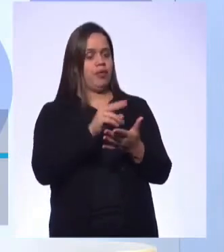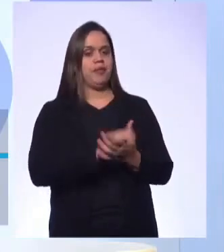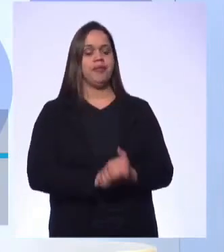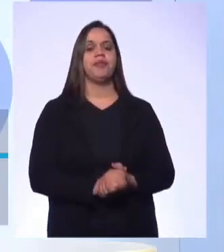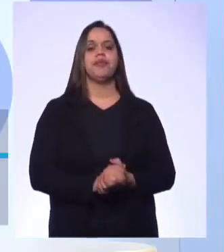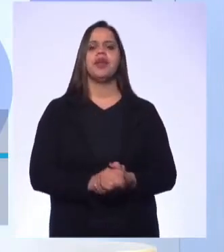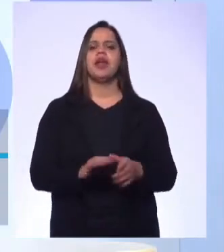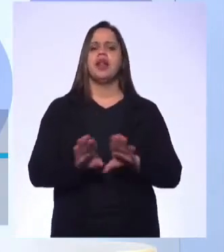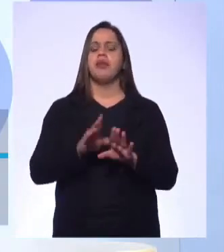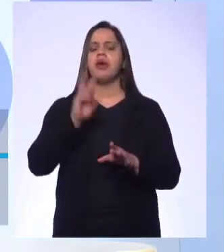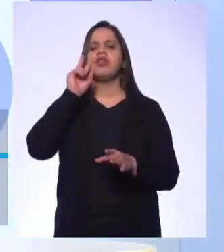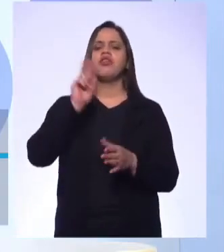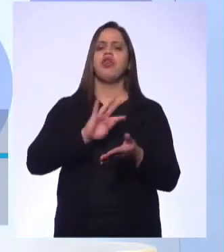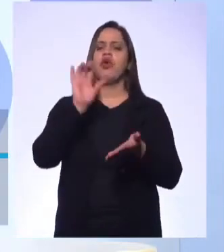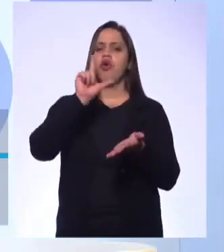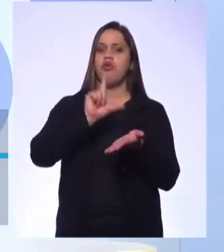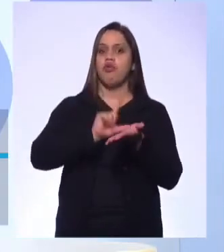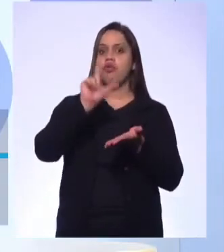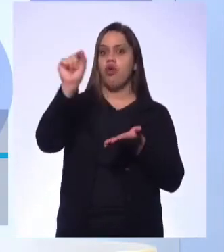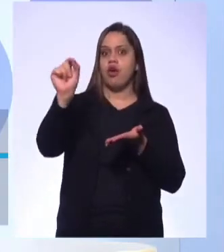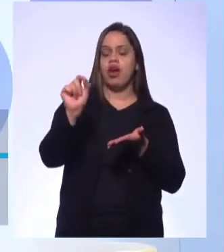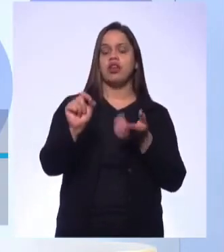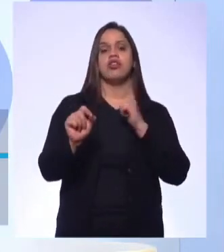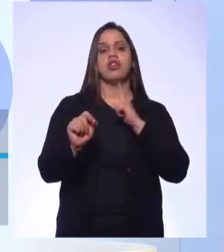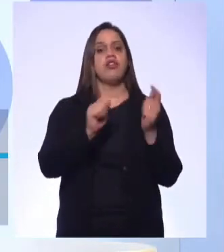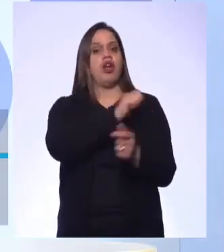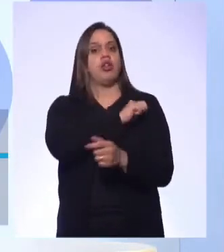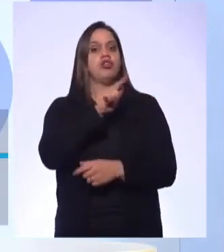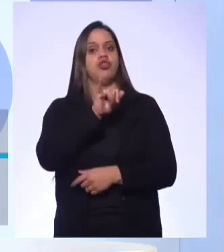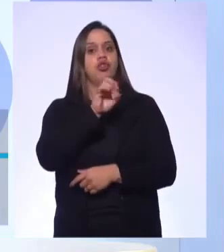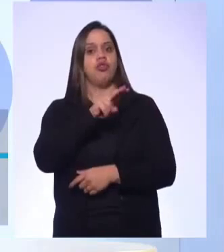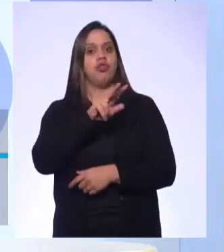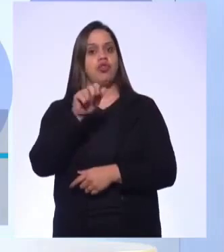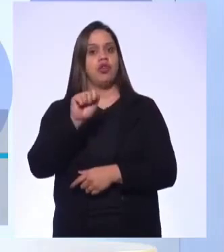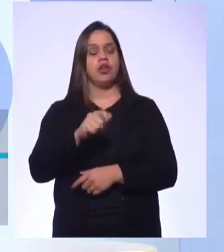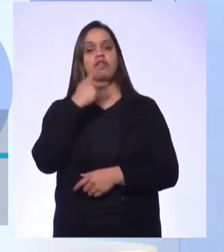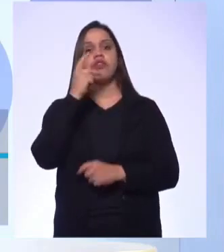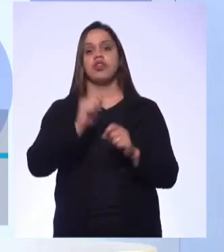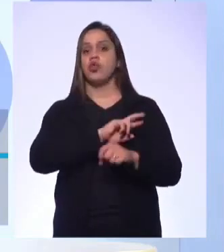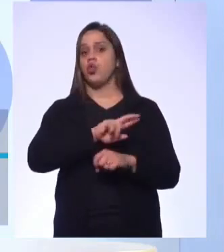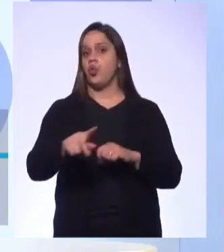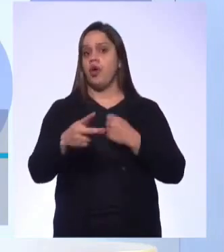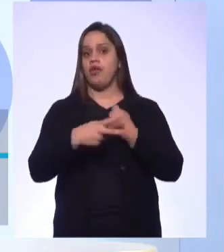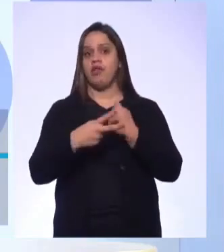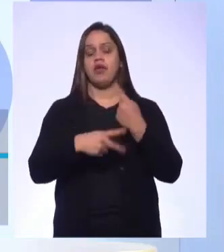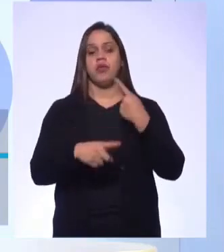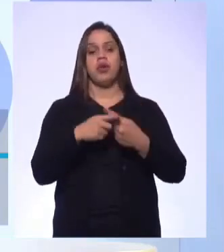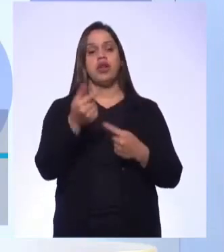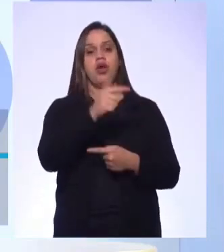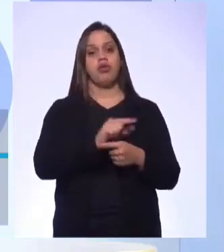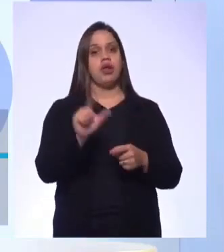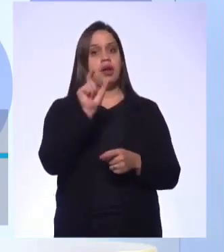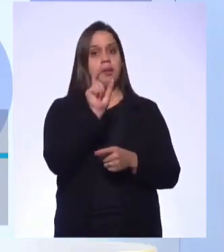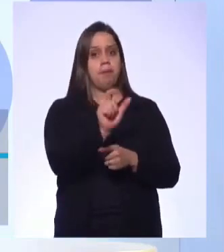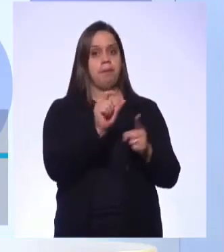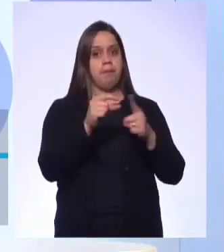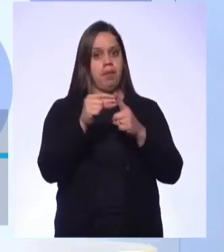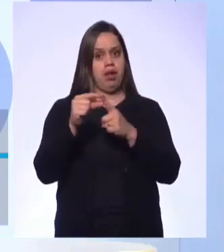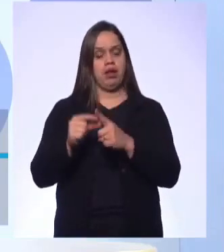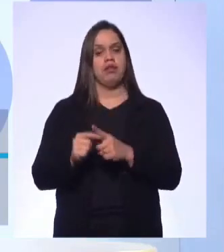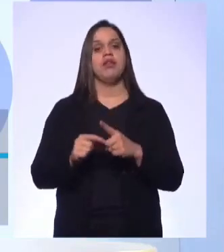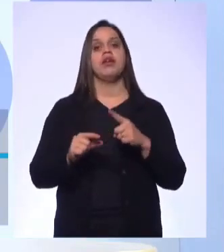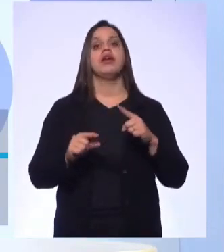do foguete, né, lá no meio. E a Giovana disse o seguinte, que é não verbal, pois não temos palavras em sua análise. Entendi o que ela quis